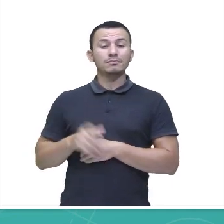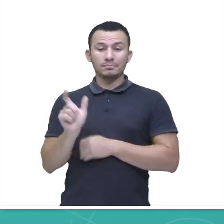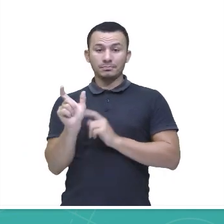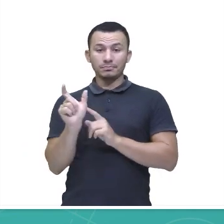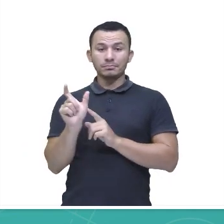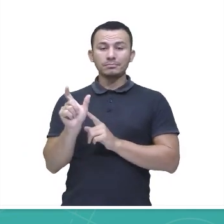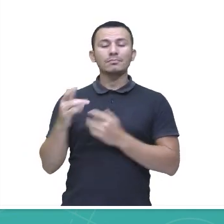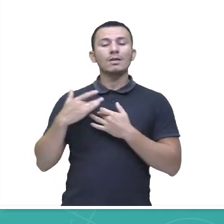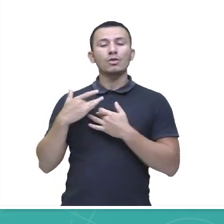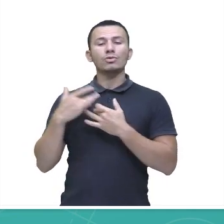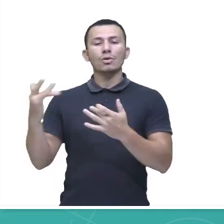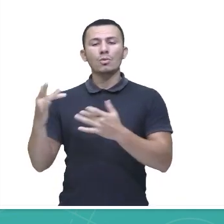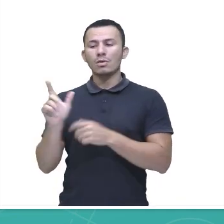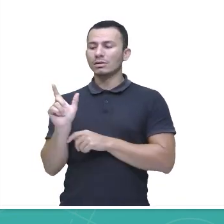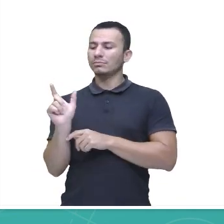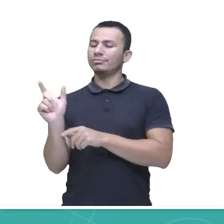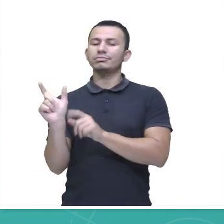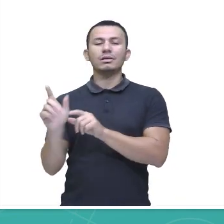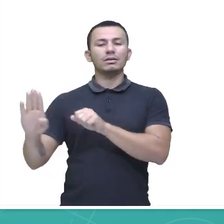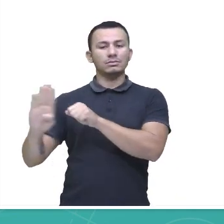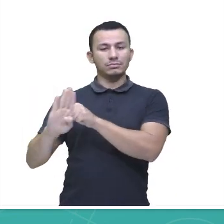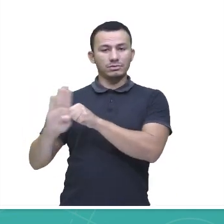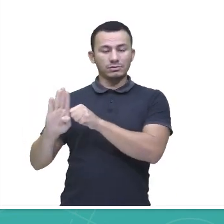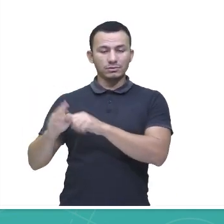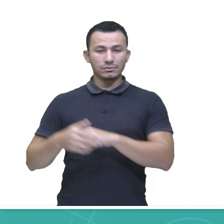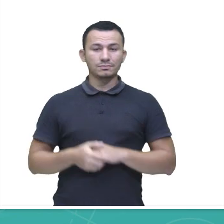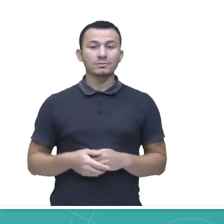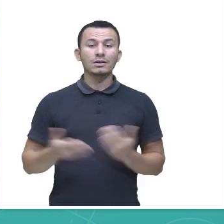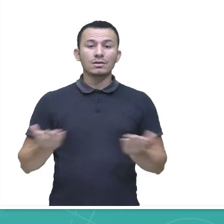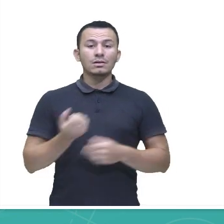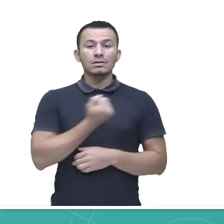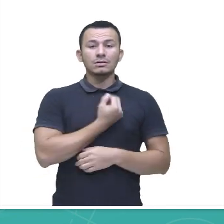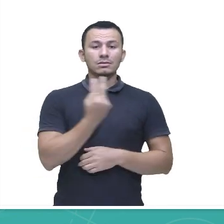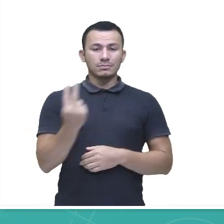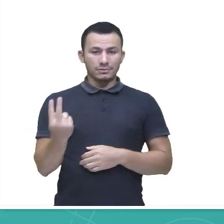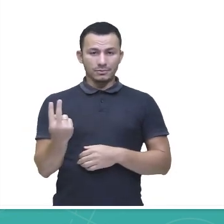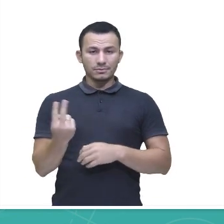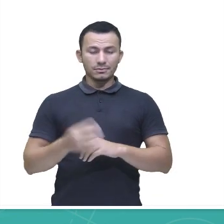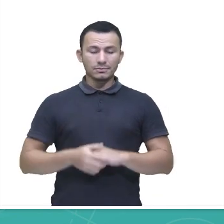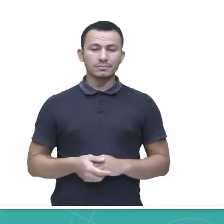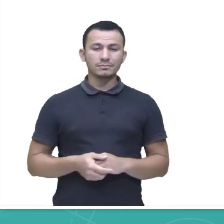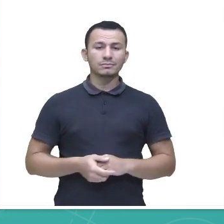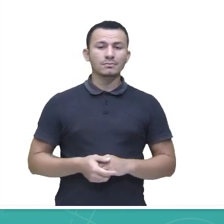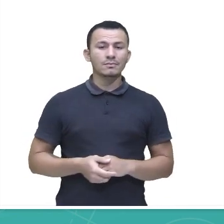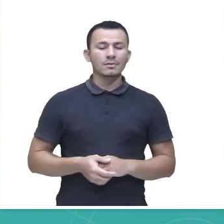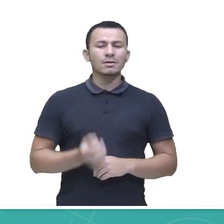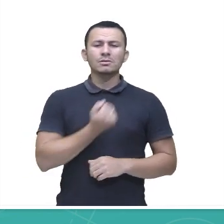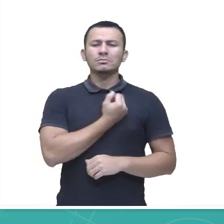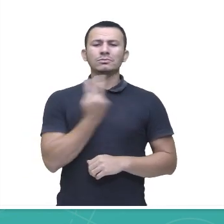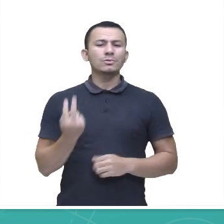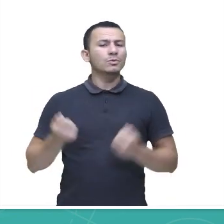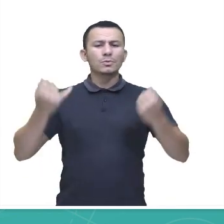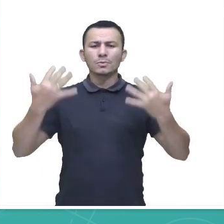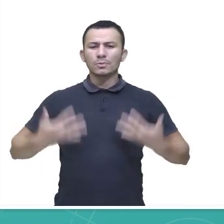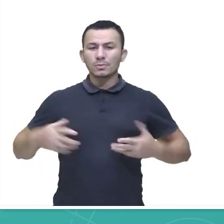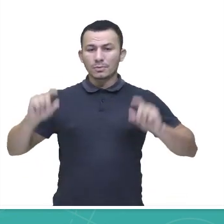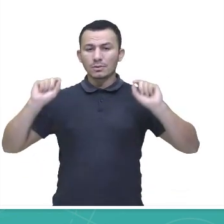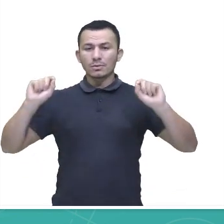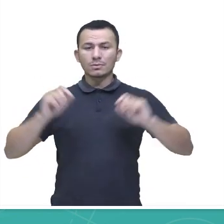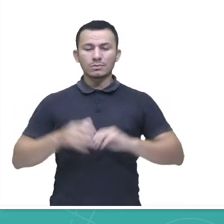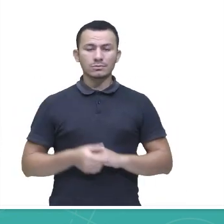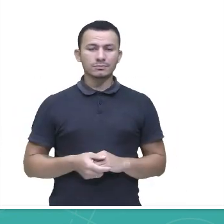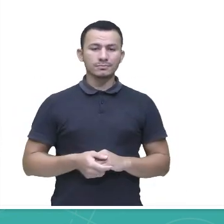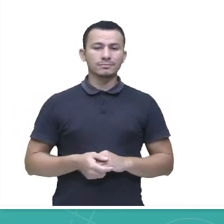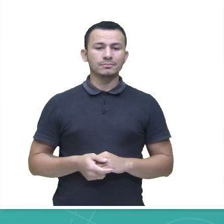Uma noção, um nome. Agora, vamos para a questão número 2. Olha aí. A questão de número 2, então, diz